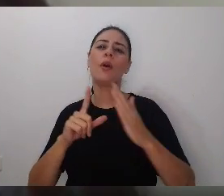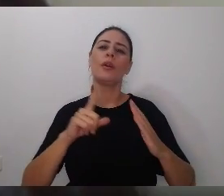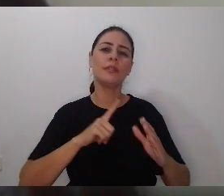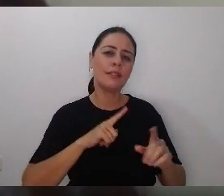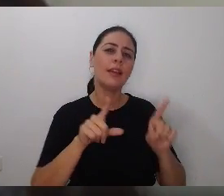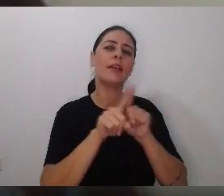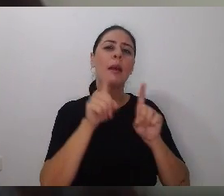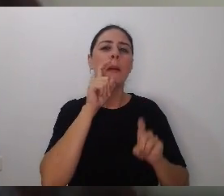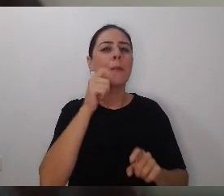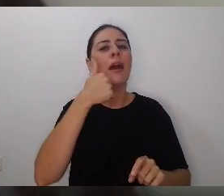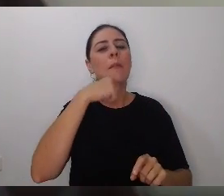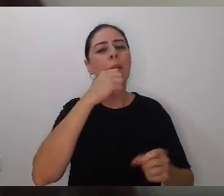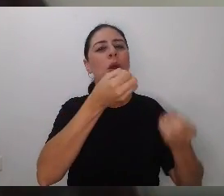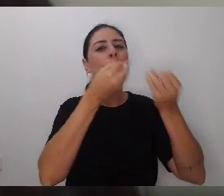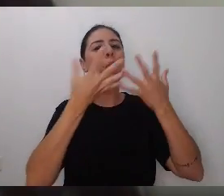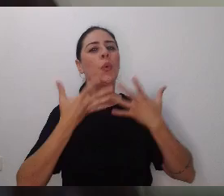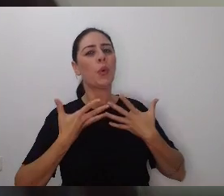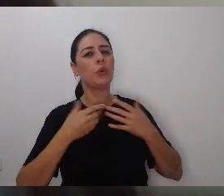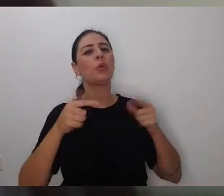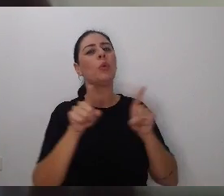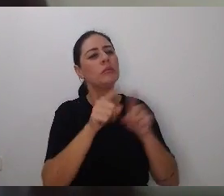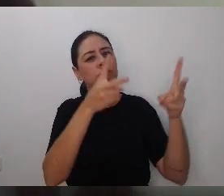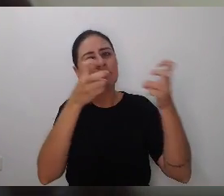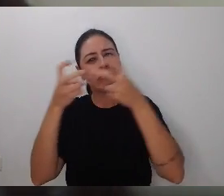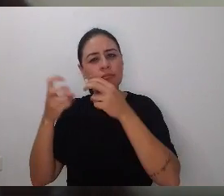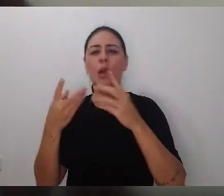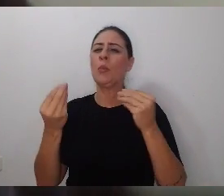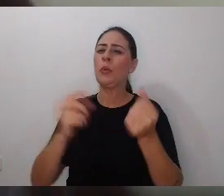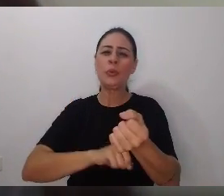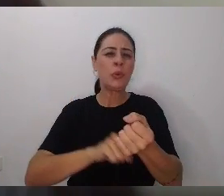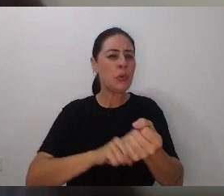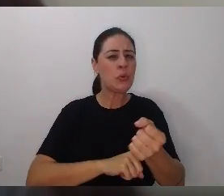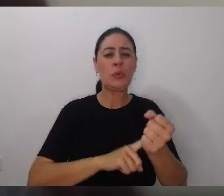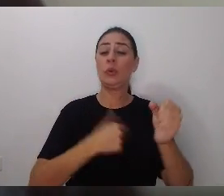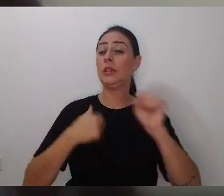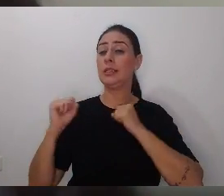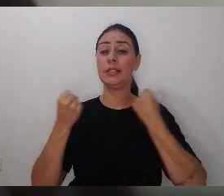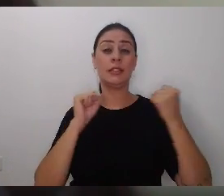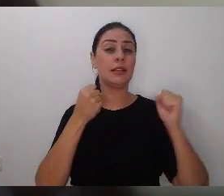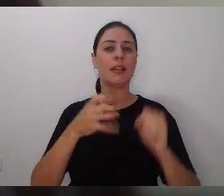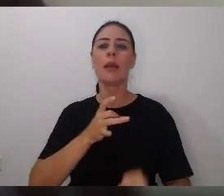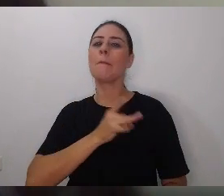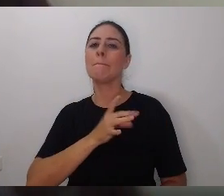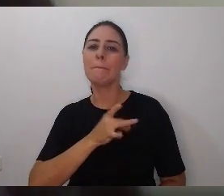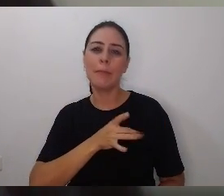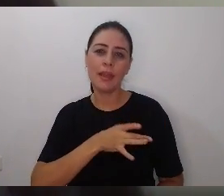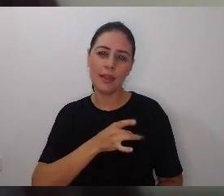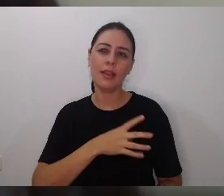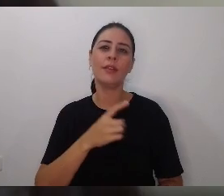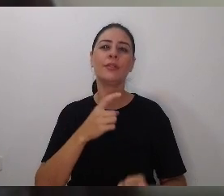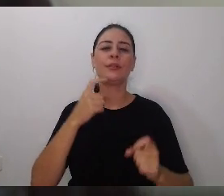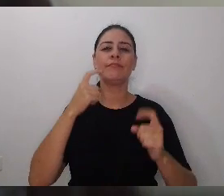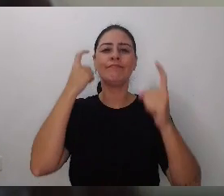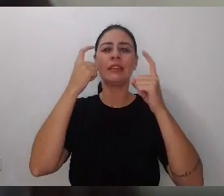tem aparecido nesses tempos que os pais têm contado para a gente, que tem sido observado? Muita irritabilidade,